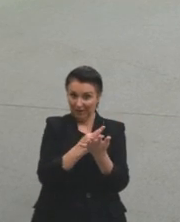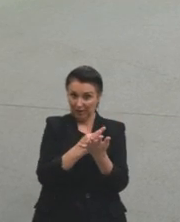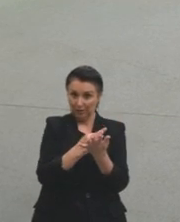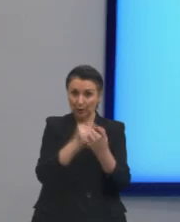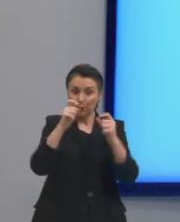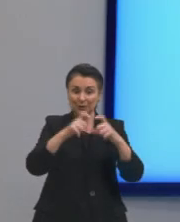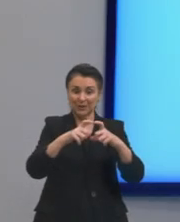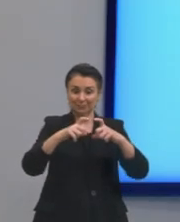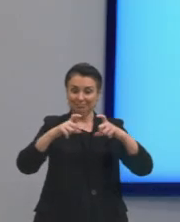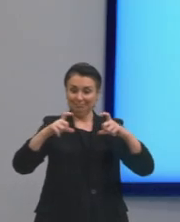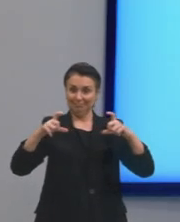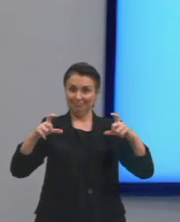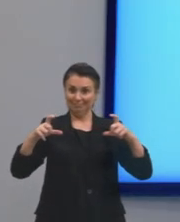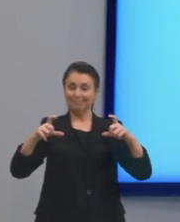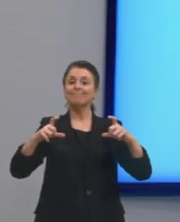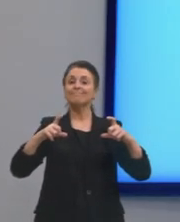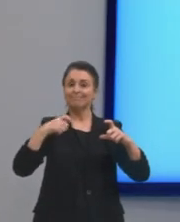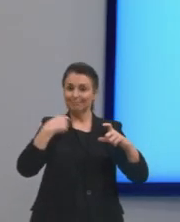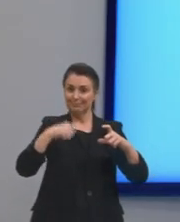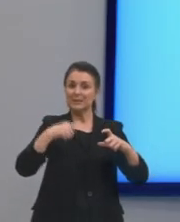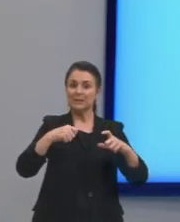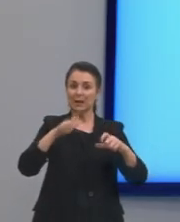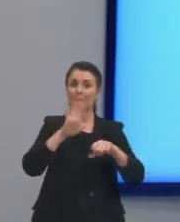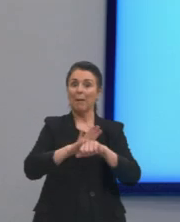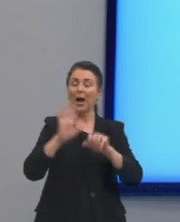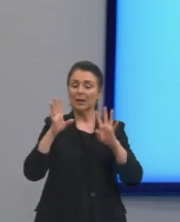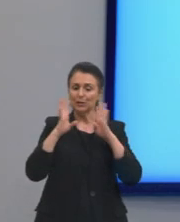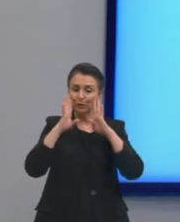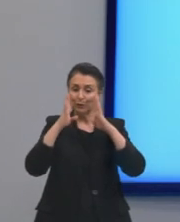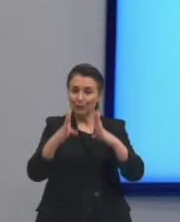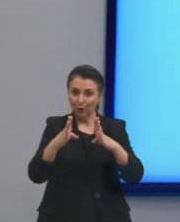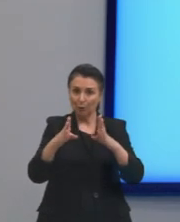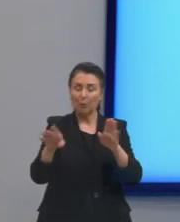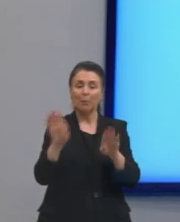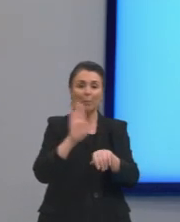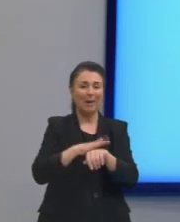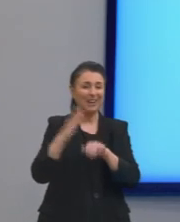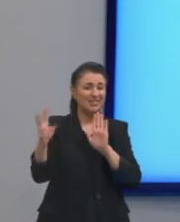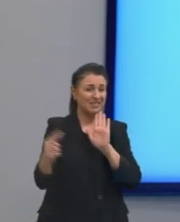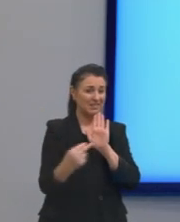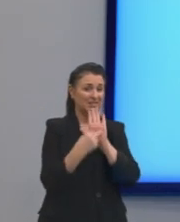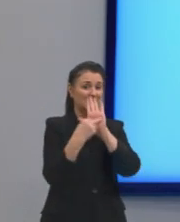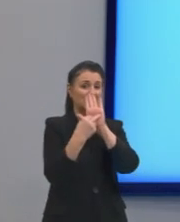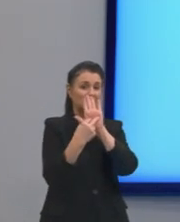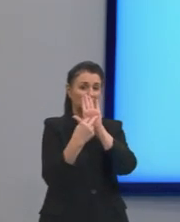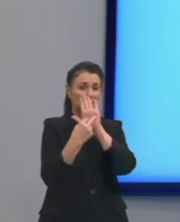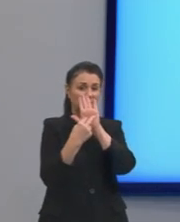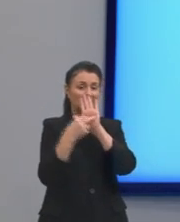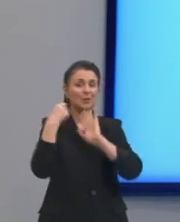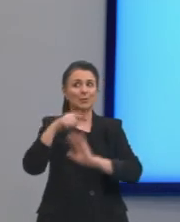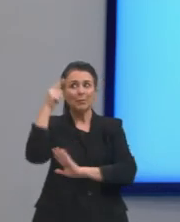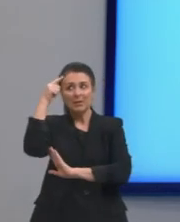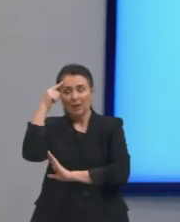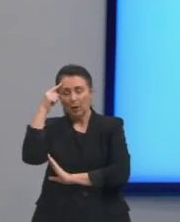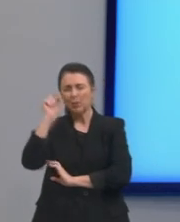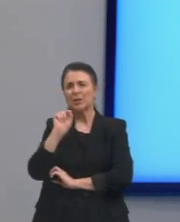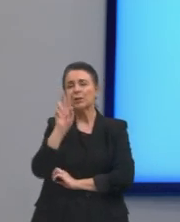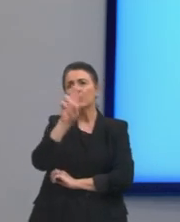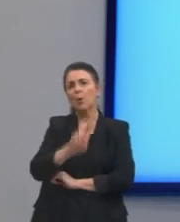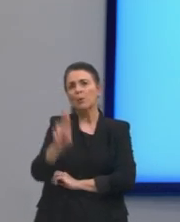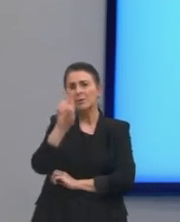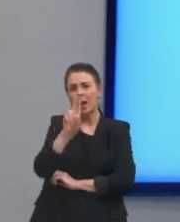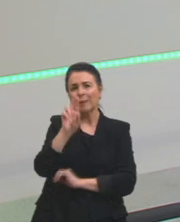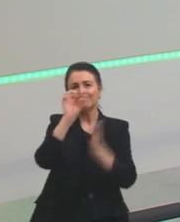mais longo também já existe um pouquinho mais da minha atenção se eu puder e marcando né para eu pensar ou pai só que eu vou usar aquilo ali também